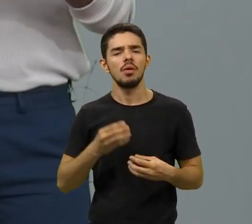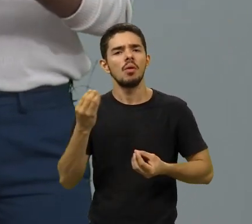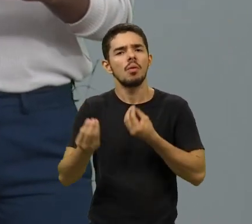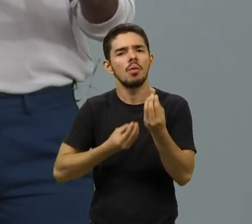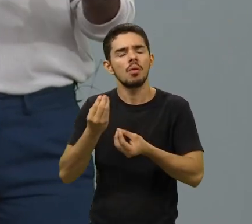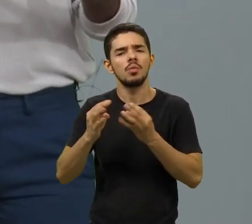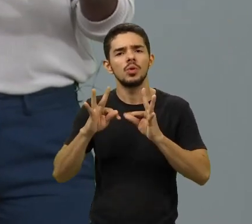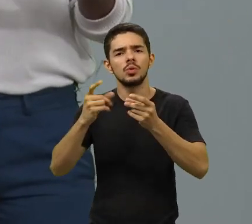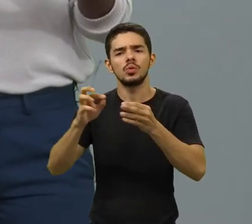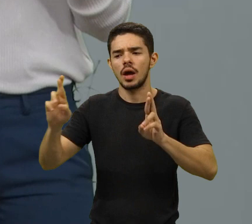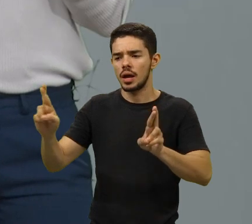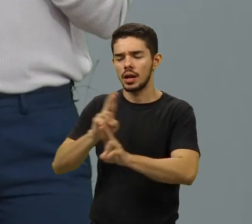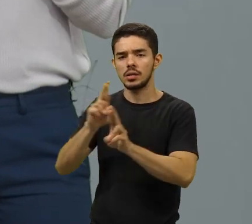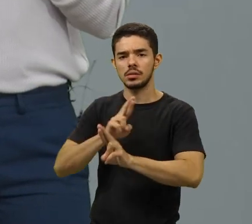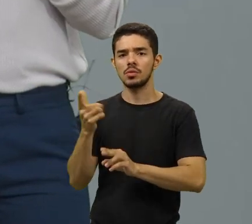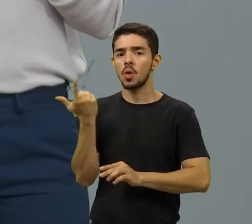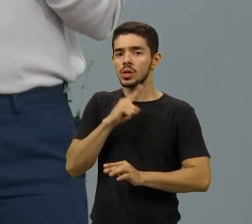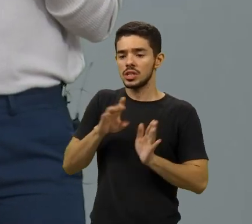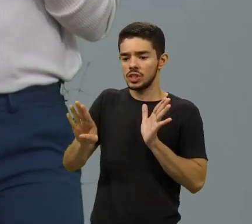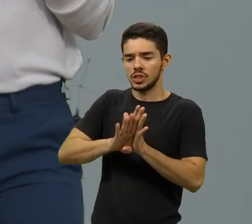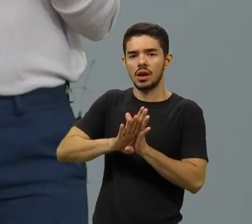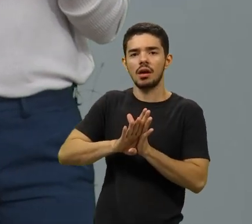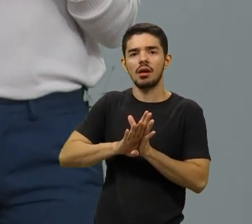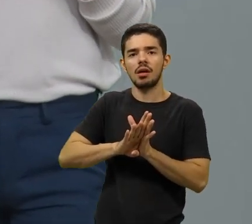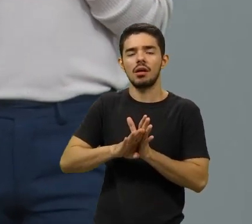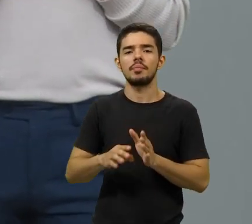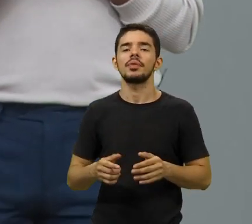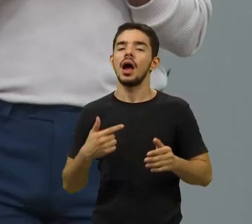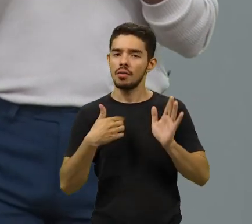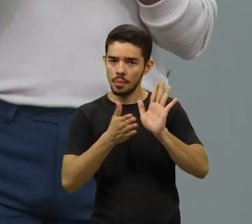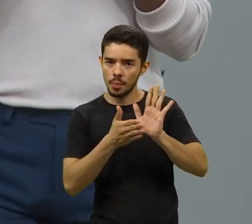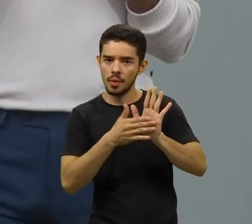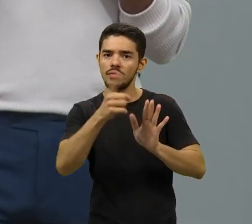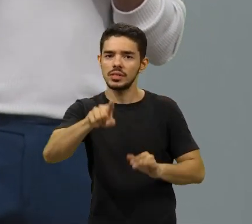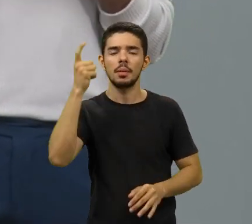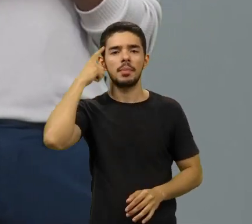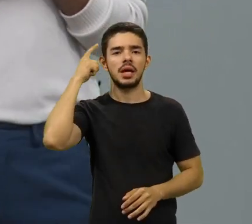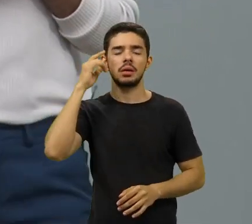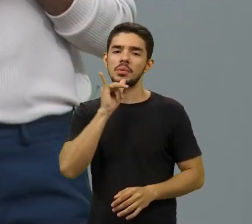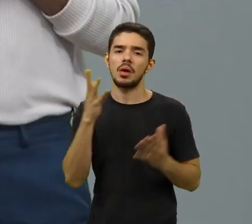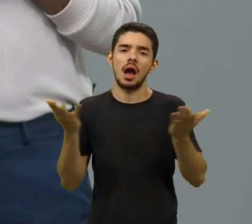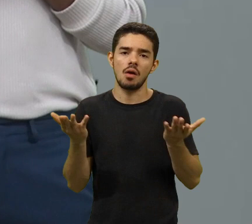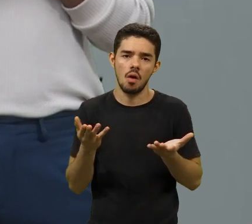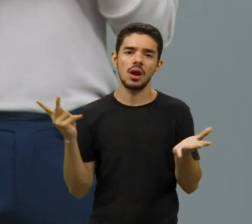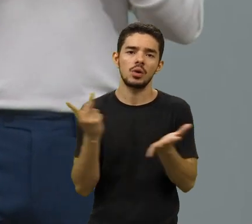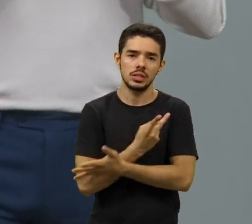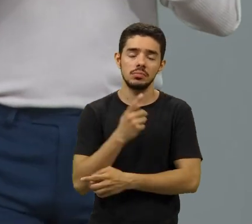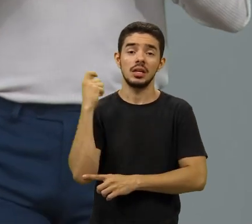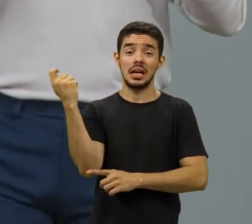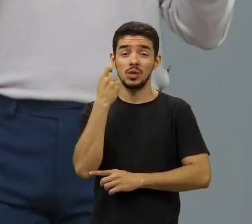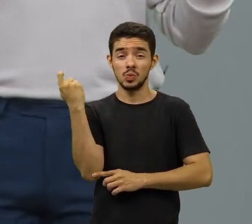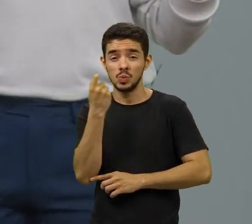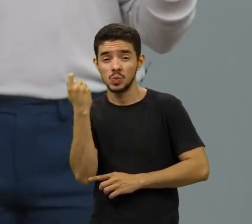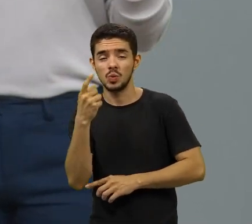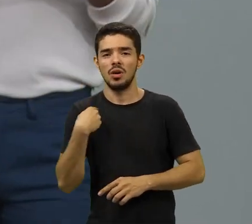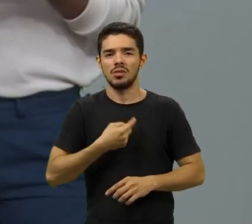que tudo que está relacionado chega até a nós? Aí eu vou propor para vocês que pensem agora no Rio Grande do Sul. O Rio Grande do Sul é